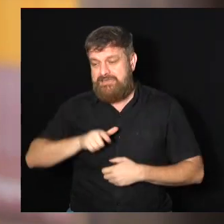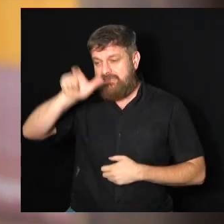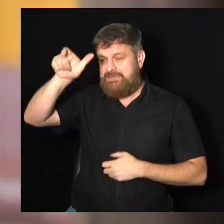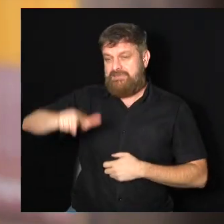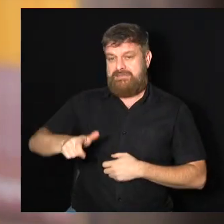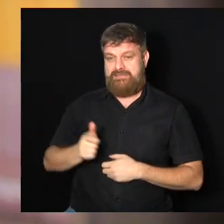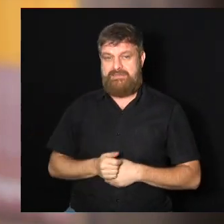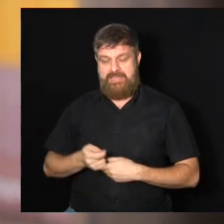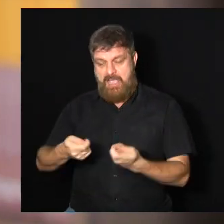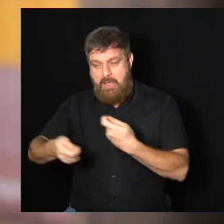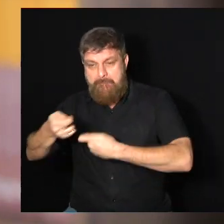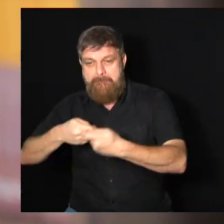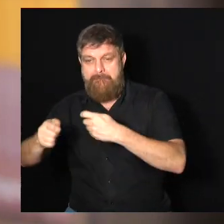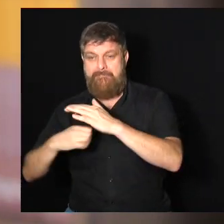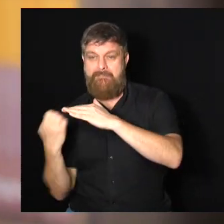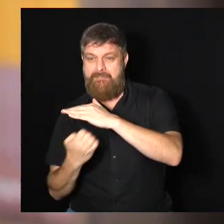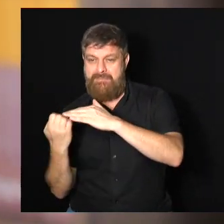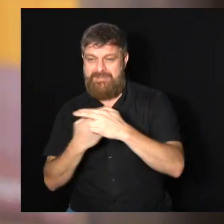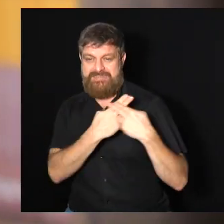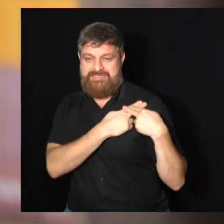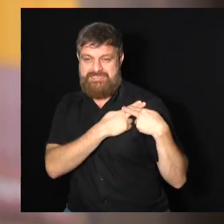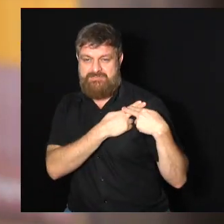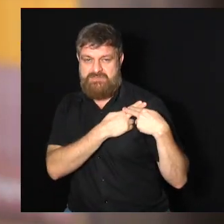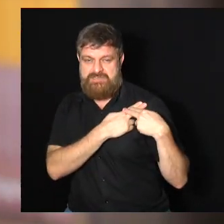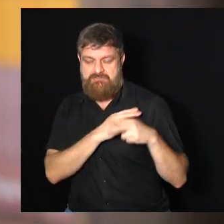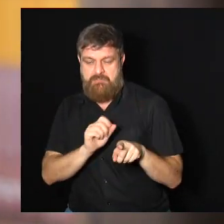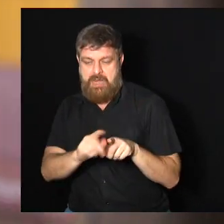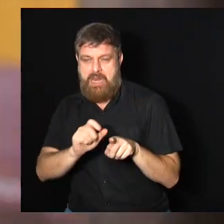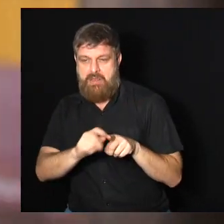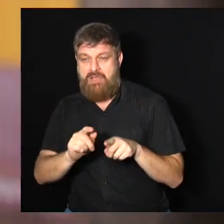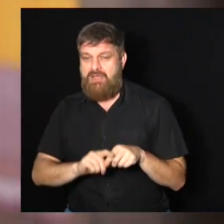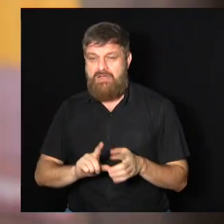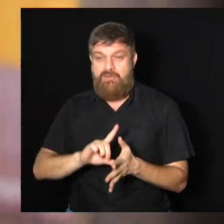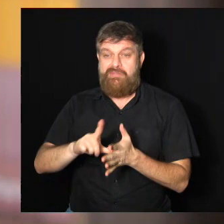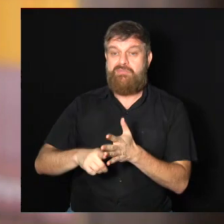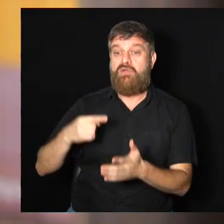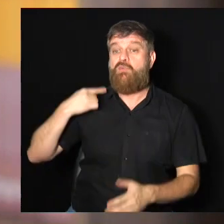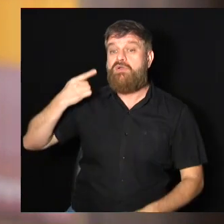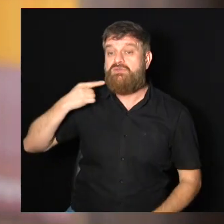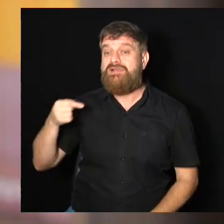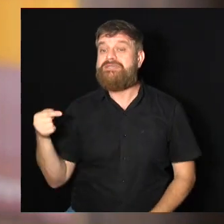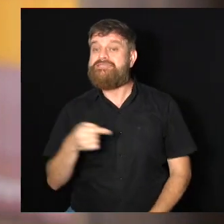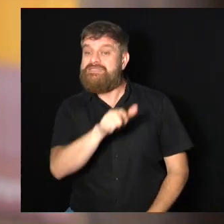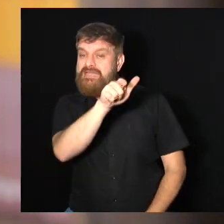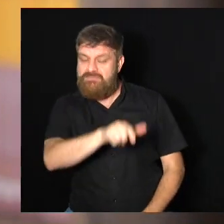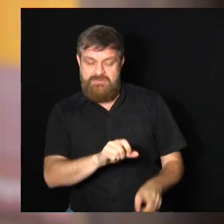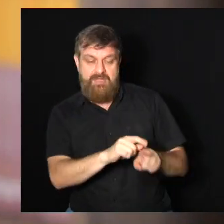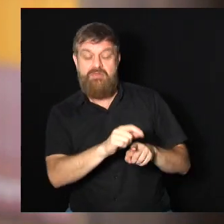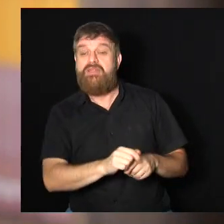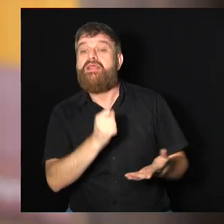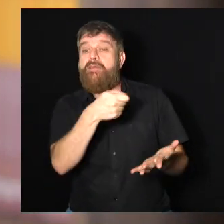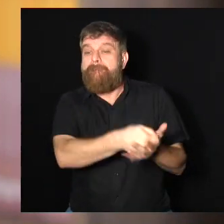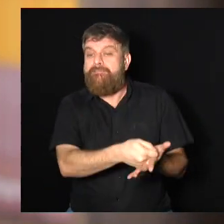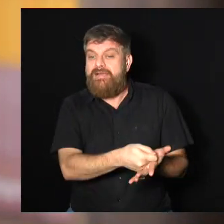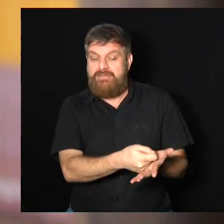imobiliária, você não precisa se pensar em contratar um advogado para o caso da pessoa